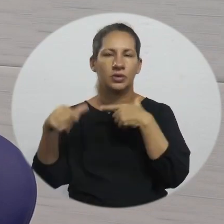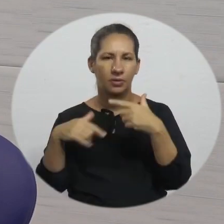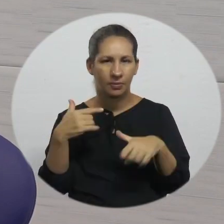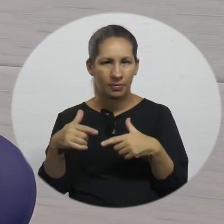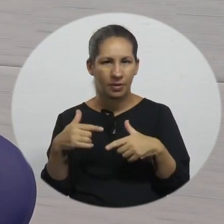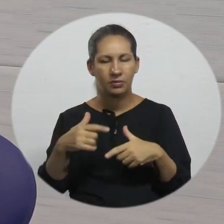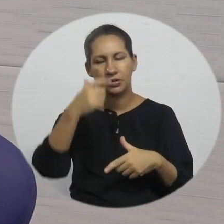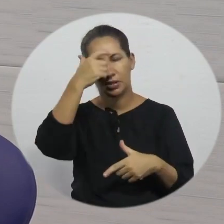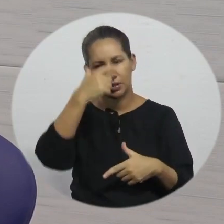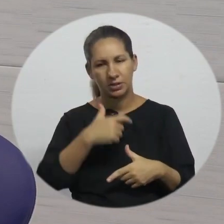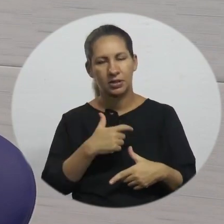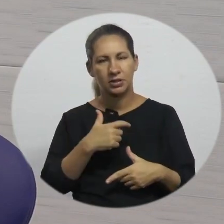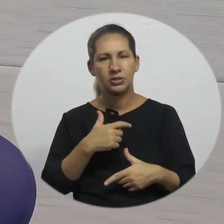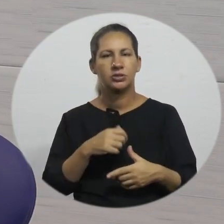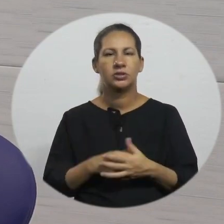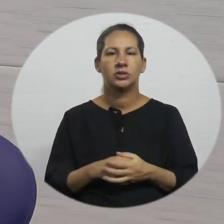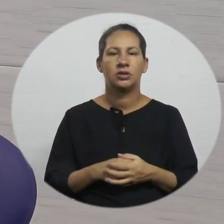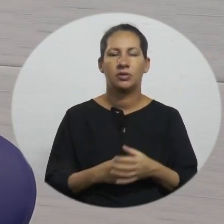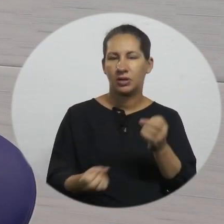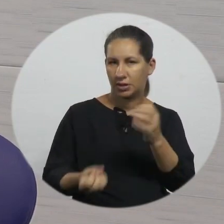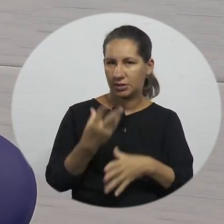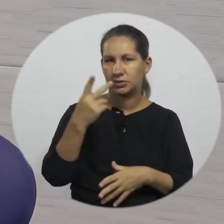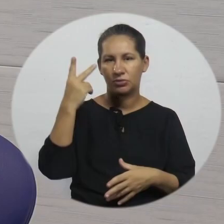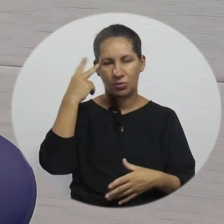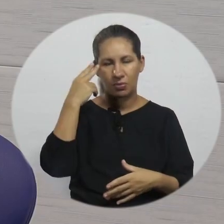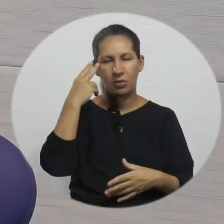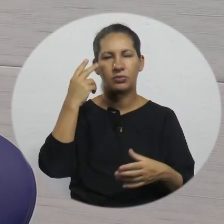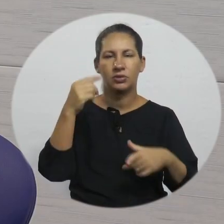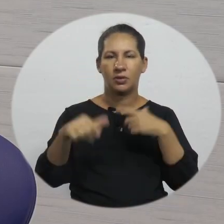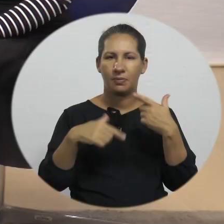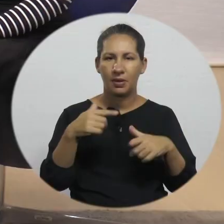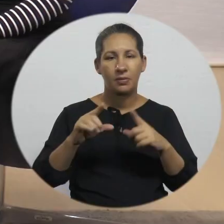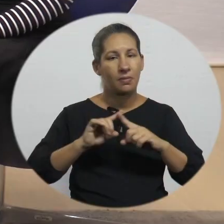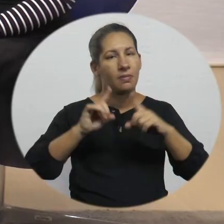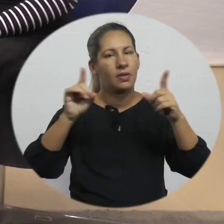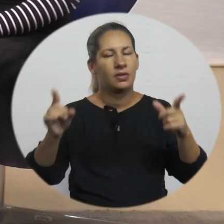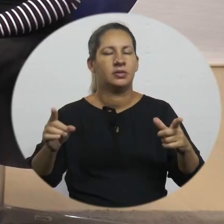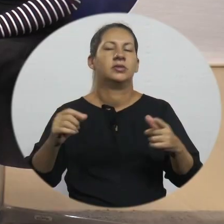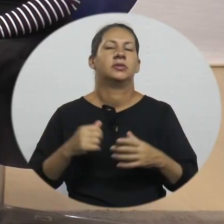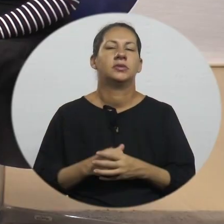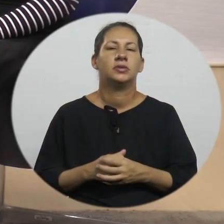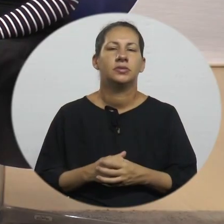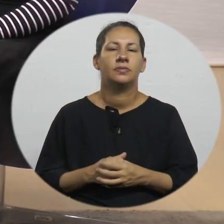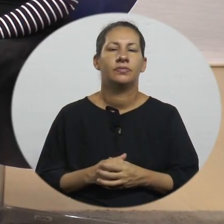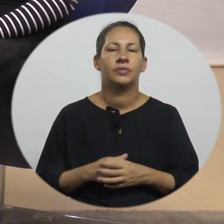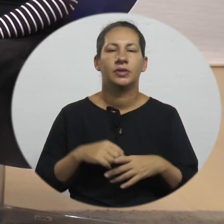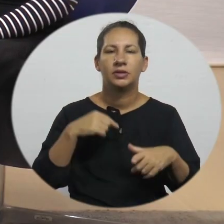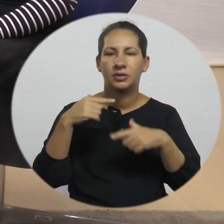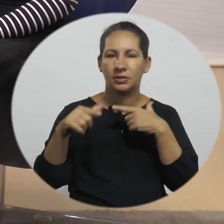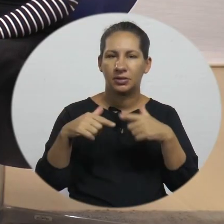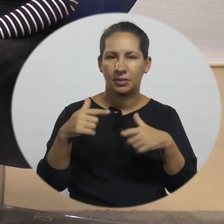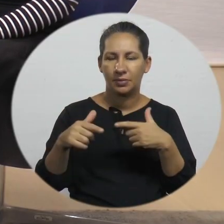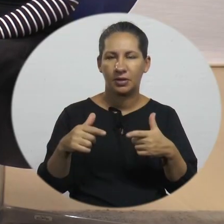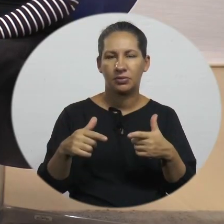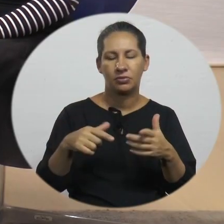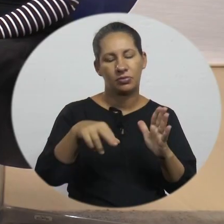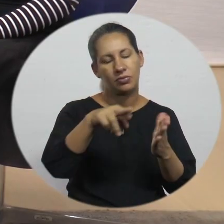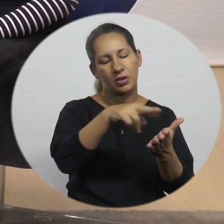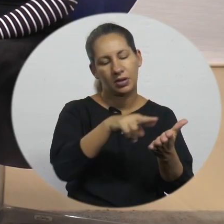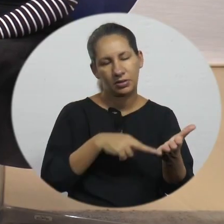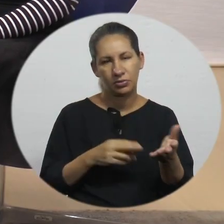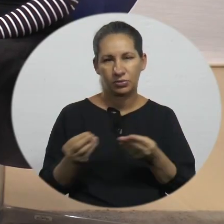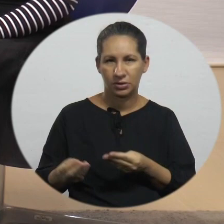com uma característica mais inovadora, porque era comum a criação de grupos de trabalho, mas no momento em que eles entregavam o